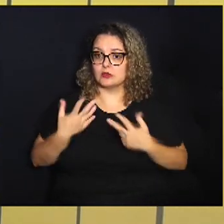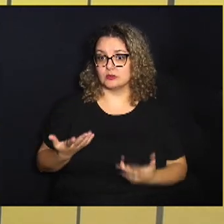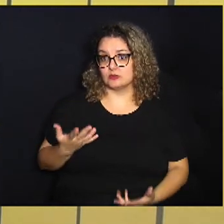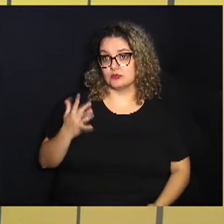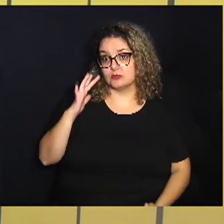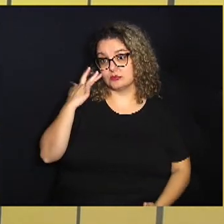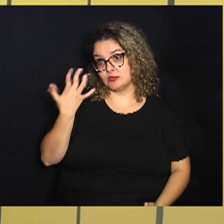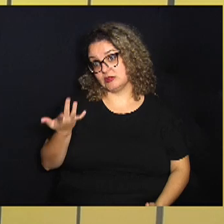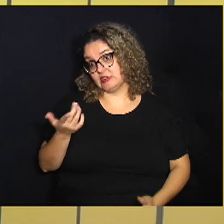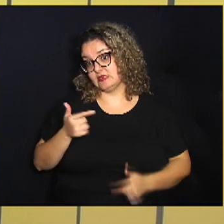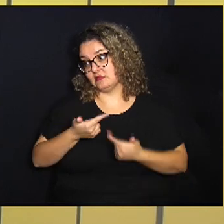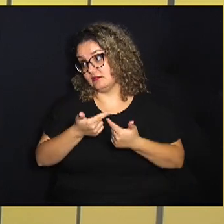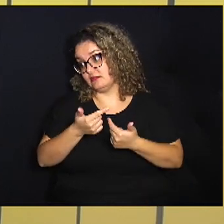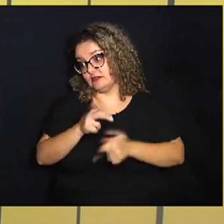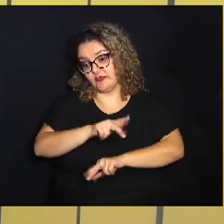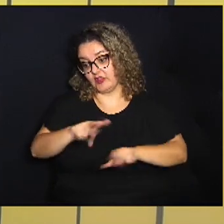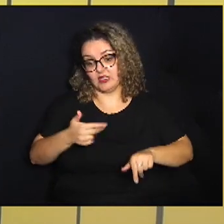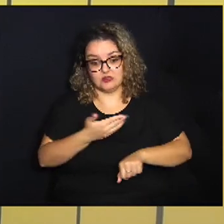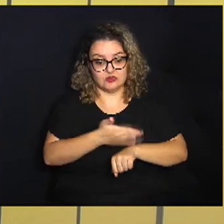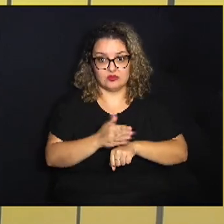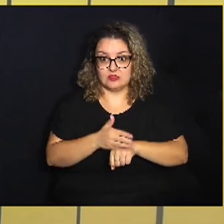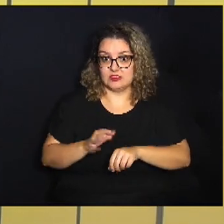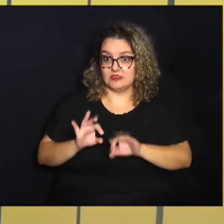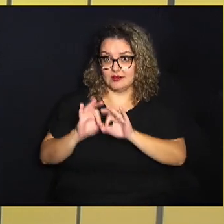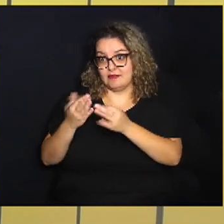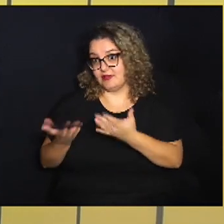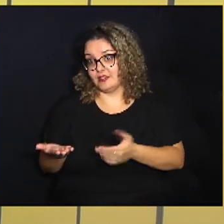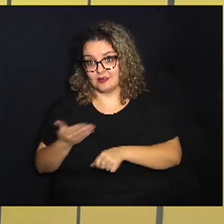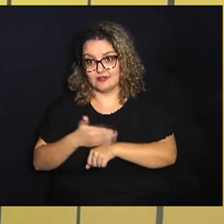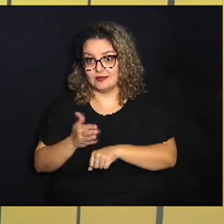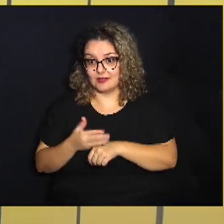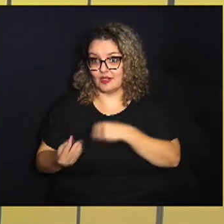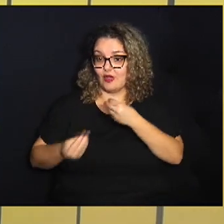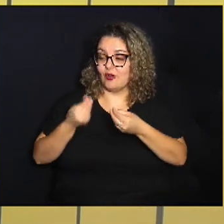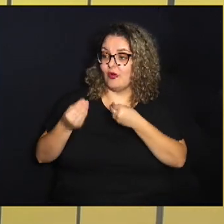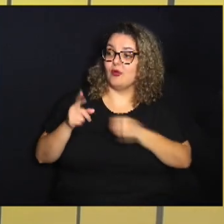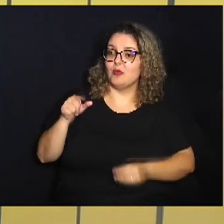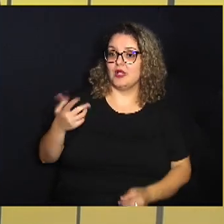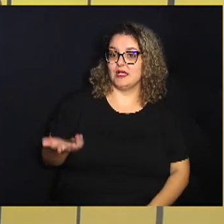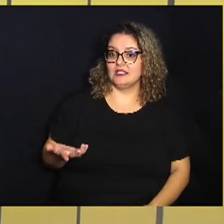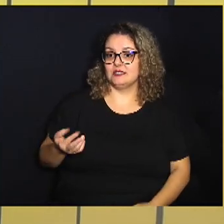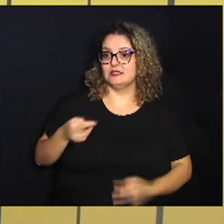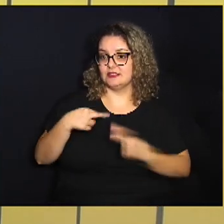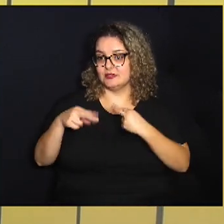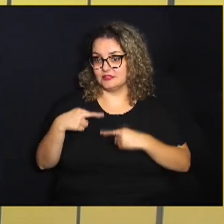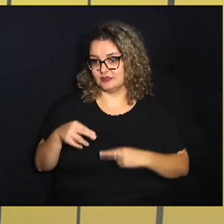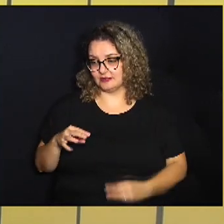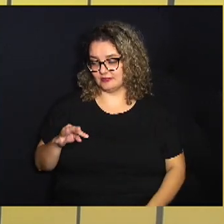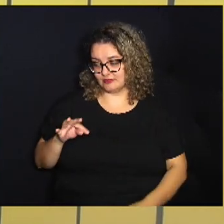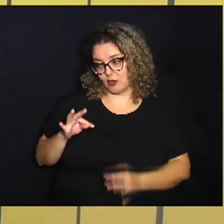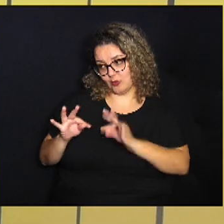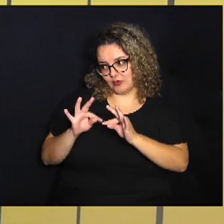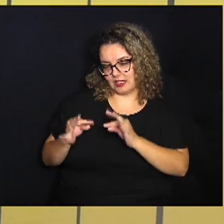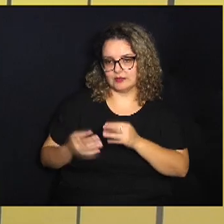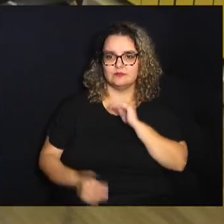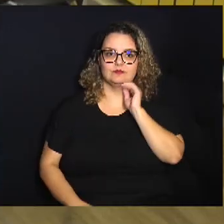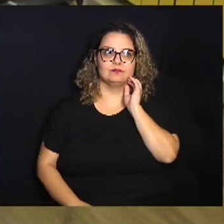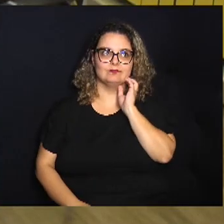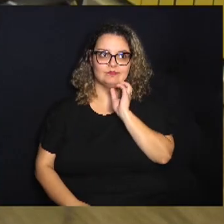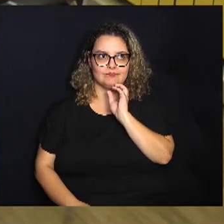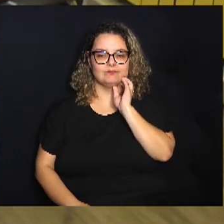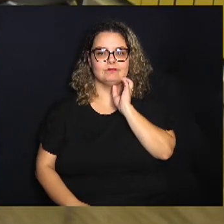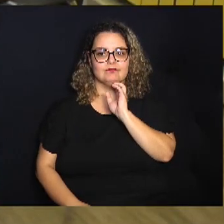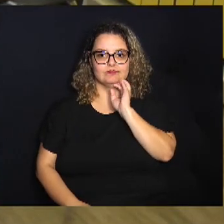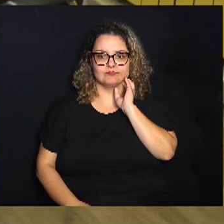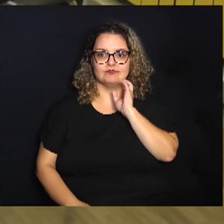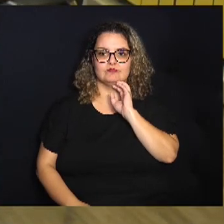teve muitos treinadores, poucos treinadores, se era da família treinador, mas como é que era essa relação com o treinador? É uma relação de